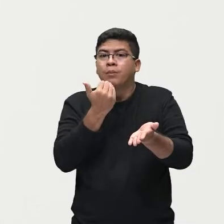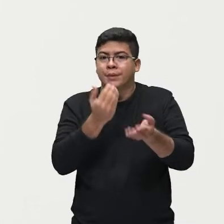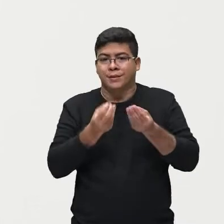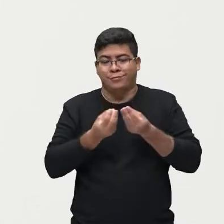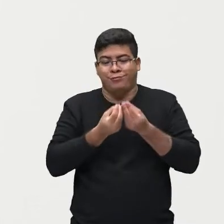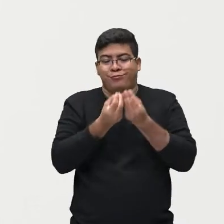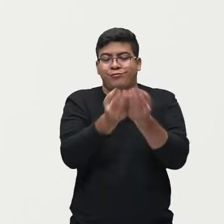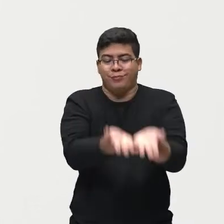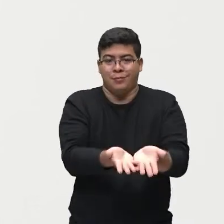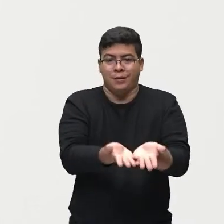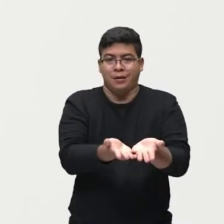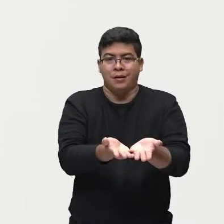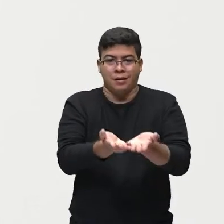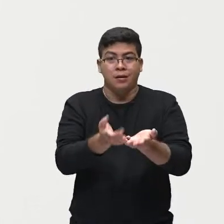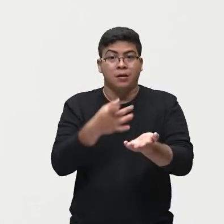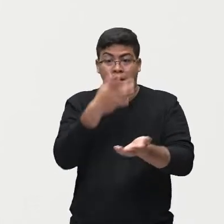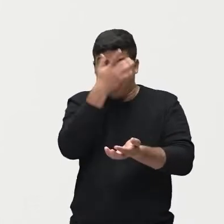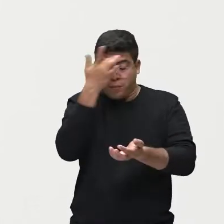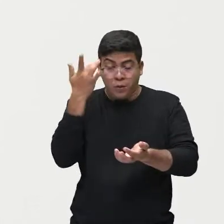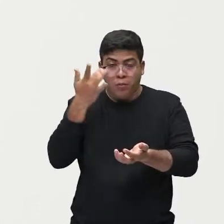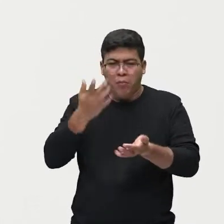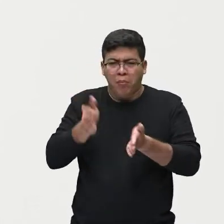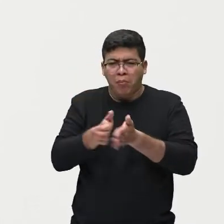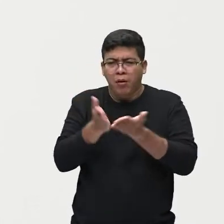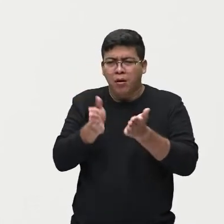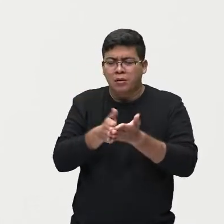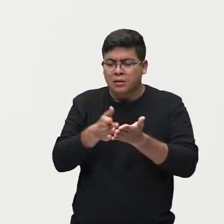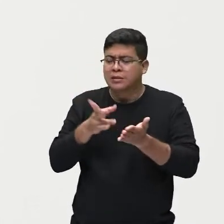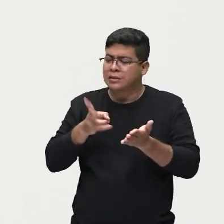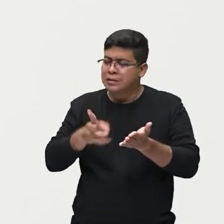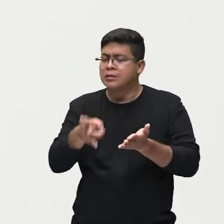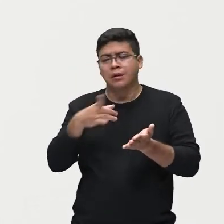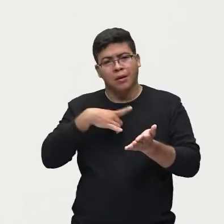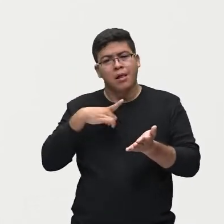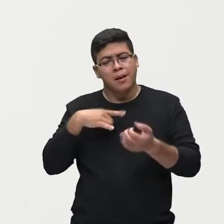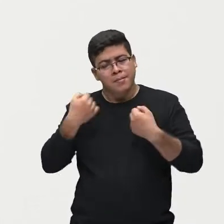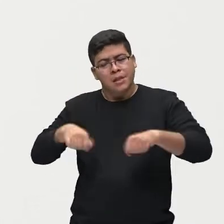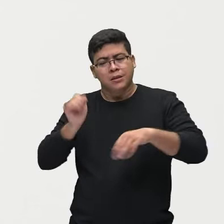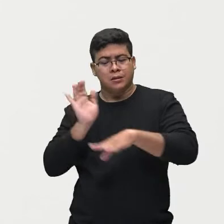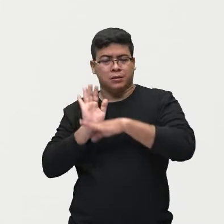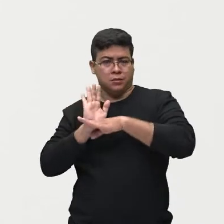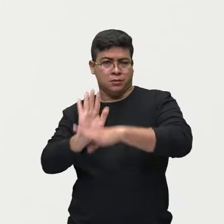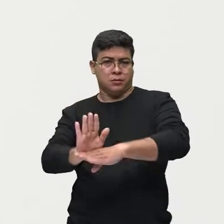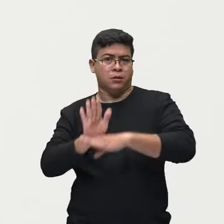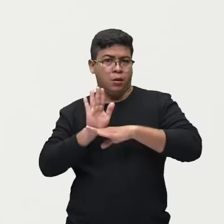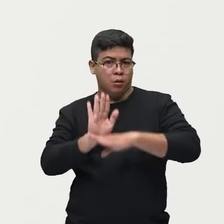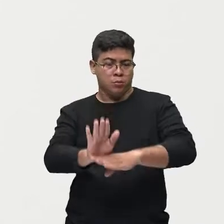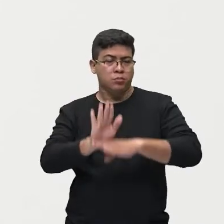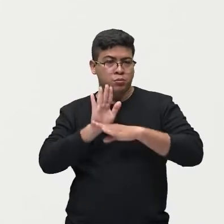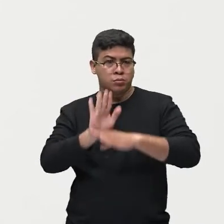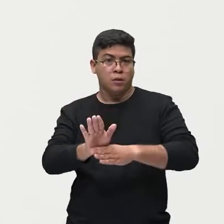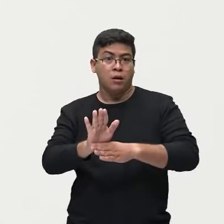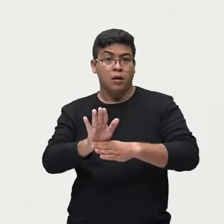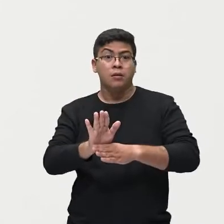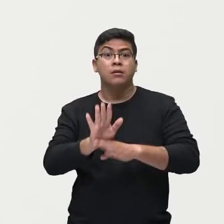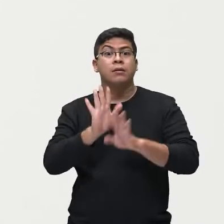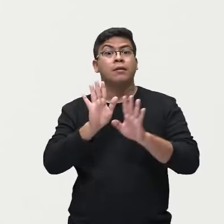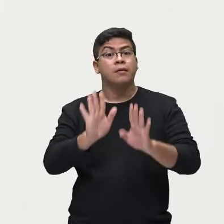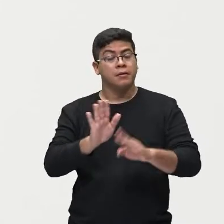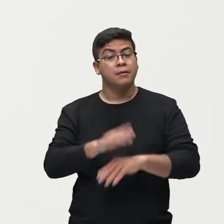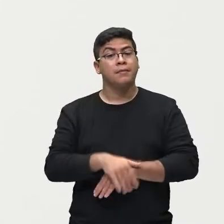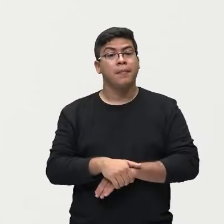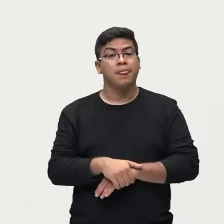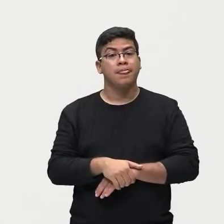por exemplo, ele é visto como alguém que a gente sempre tem que ajudar, presentear aquilo que a